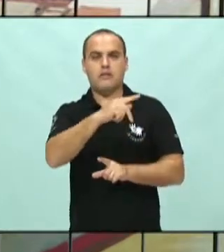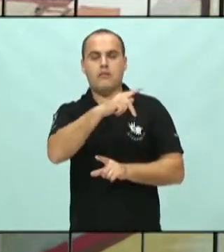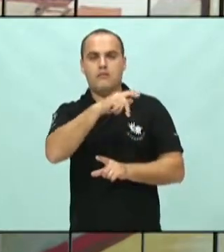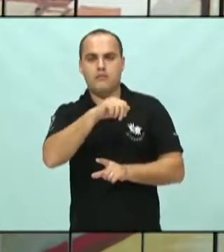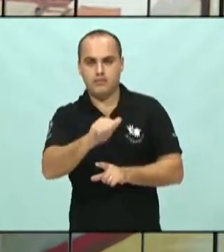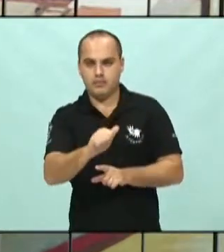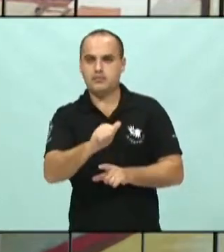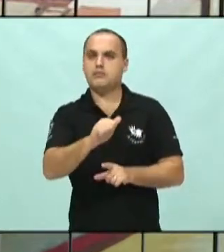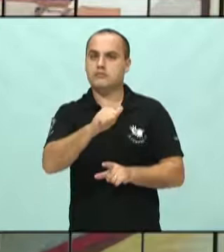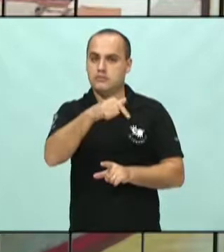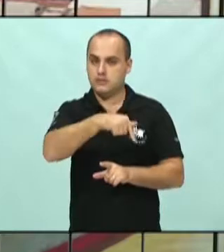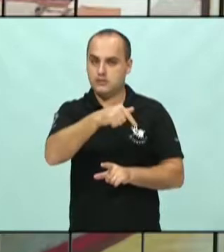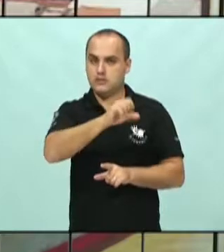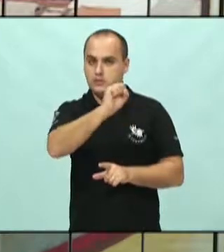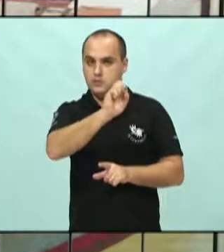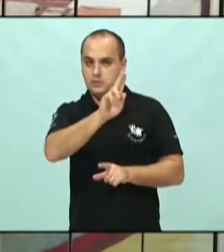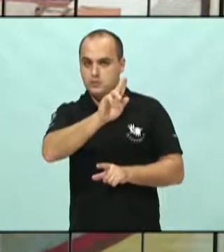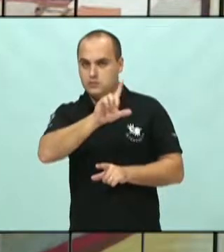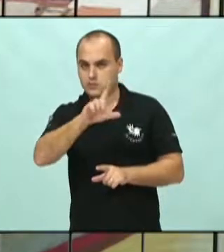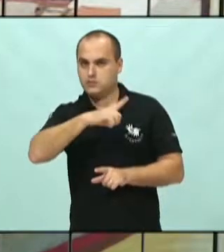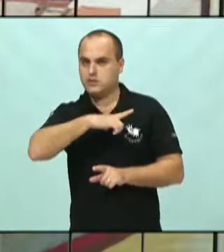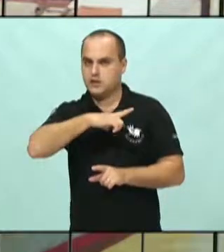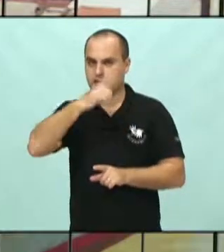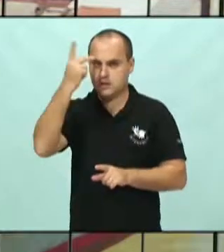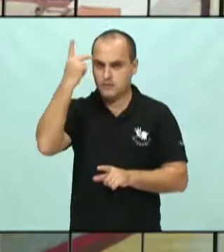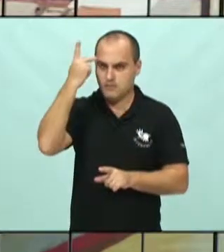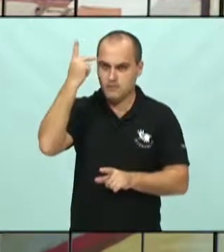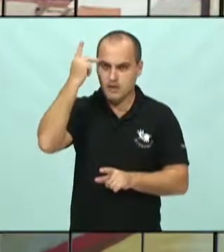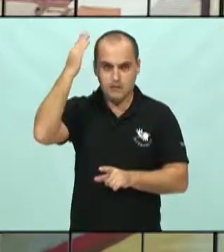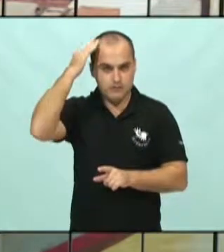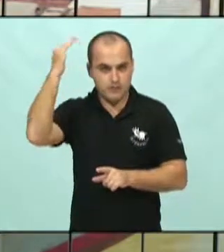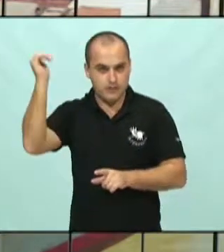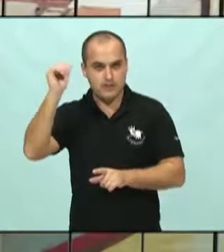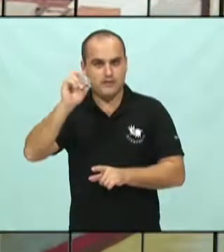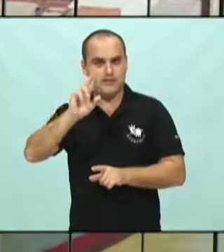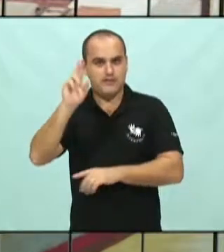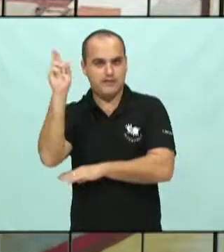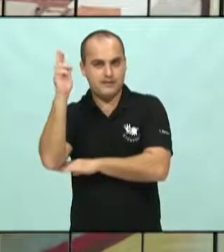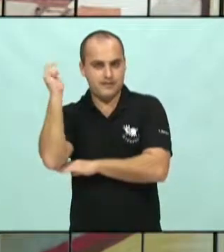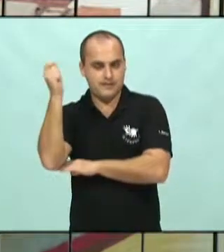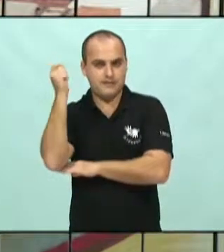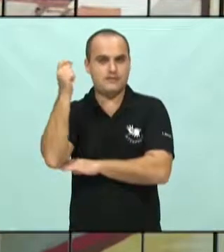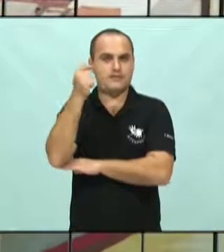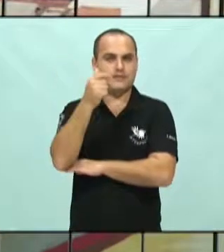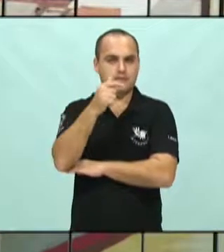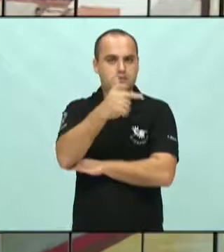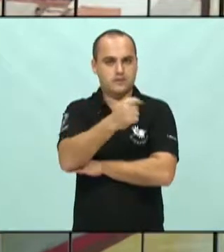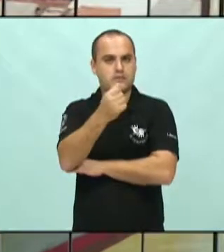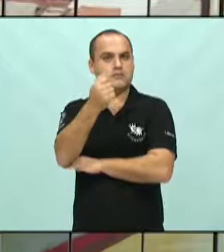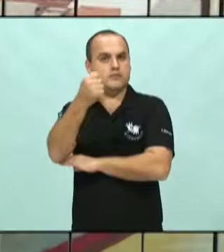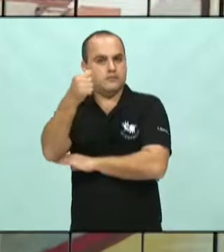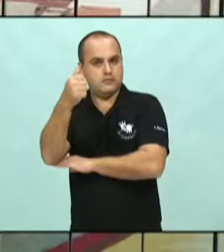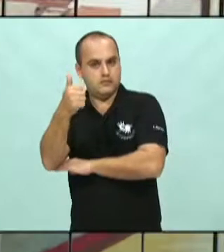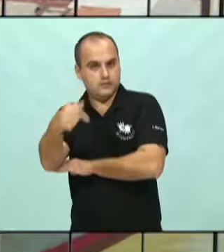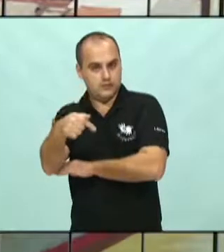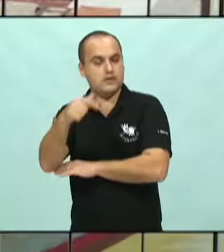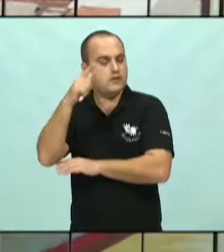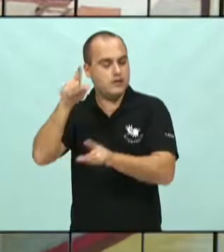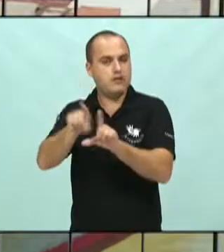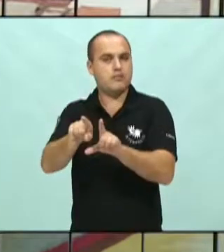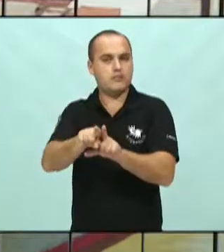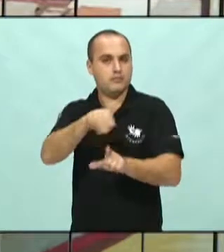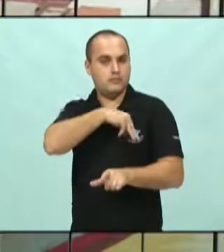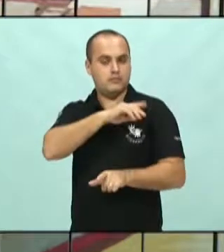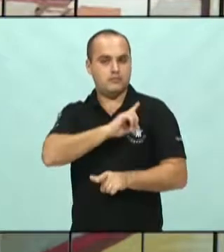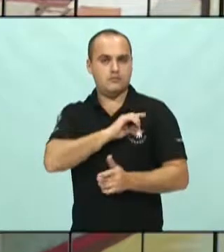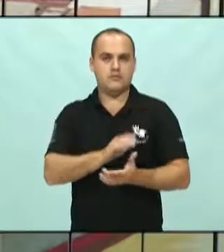clubes de São Paulo, Paraná, Rio Grande do Sul e Santa Catarina. Em 2007 também o Marcílio ganhou. Temos 3 títulos da Série B,